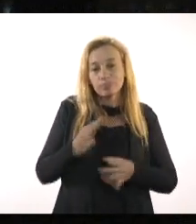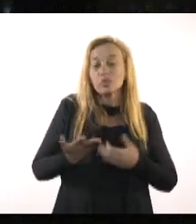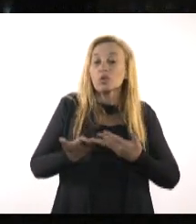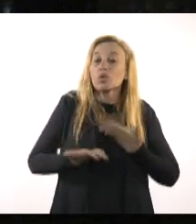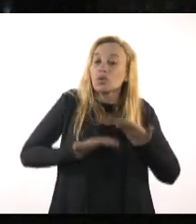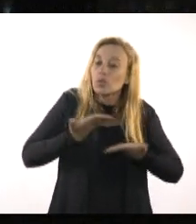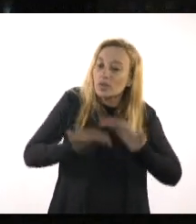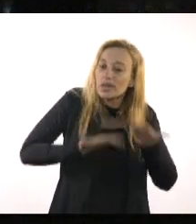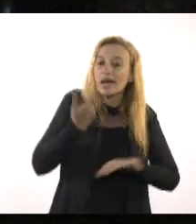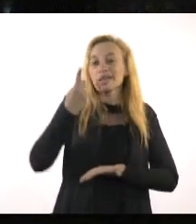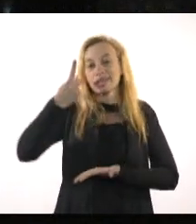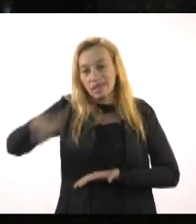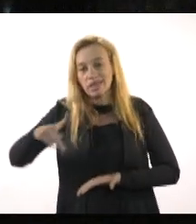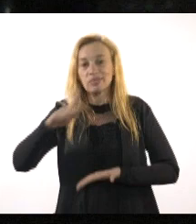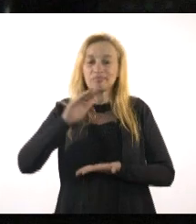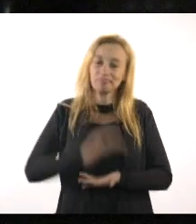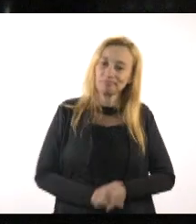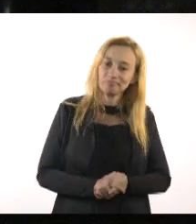cuidar dele.